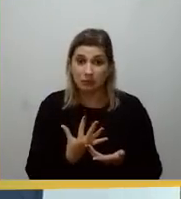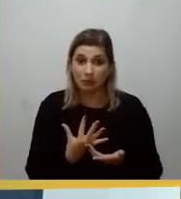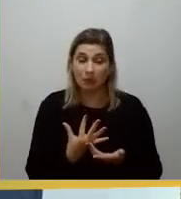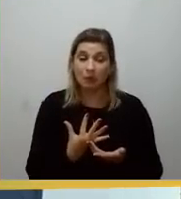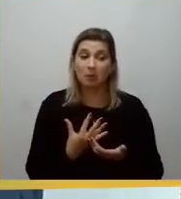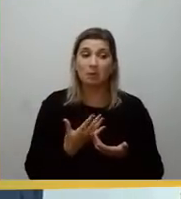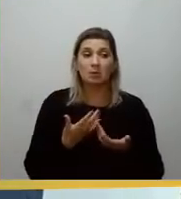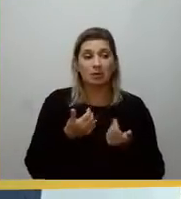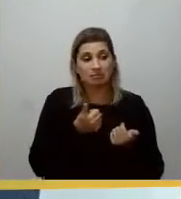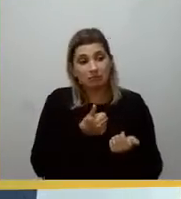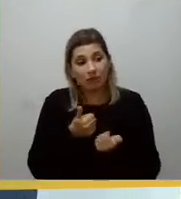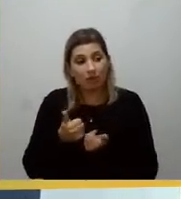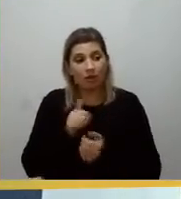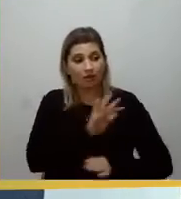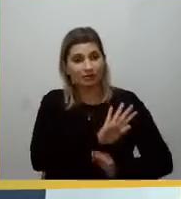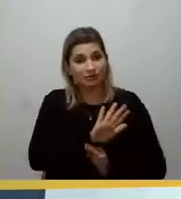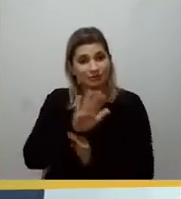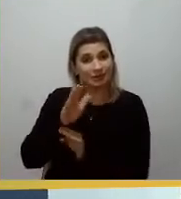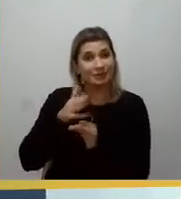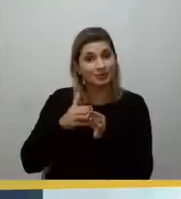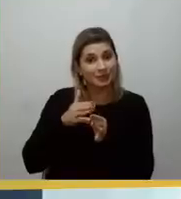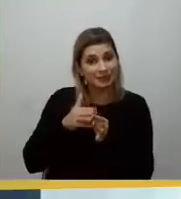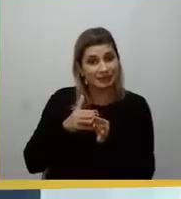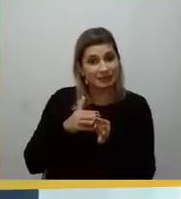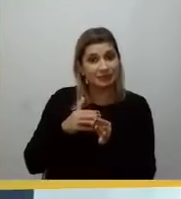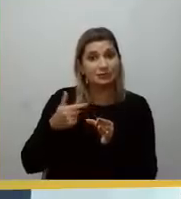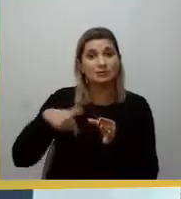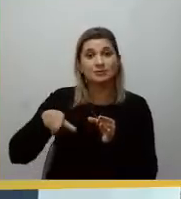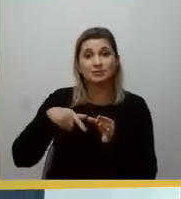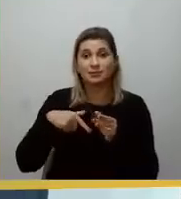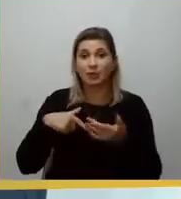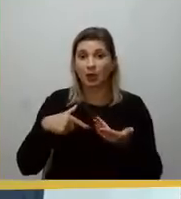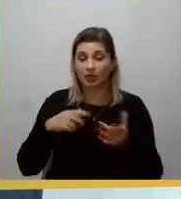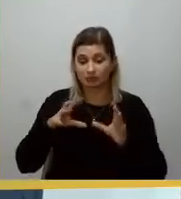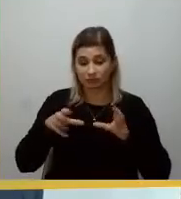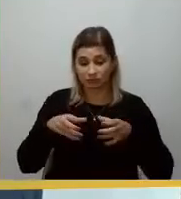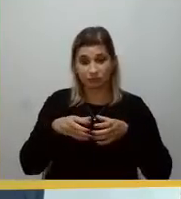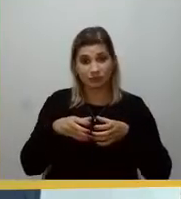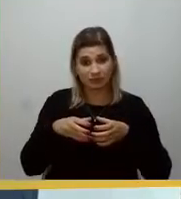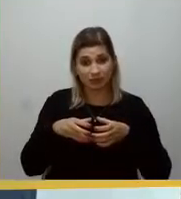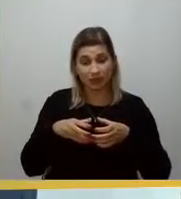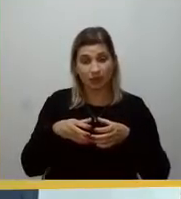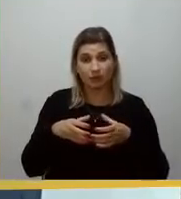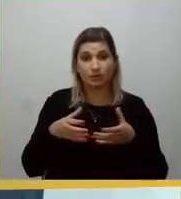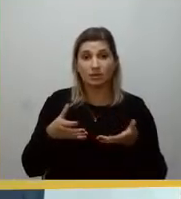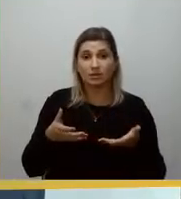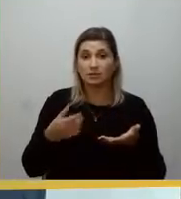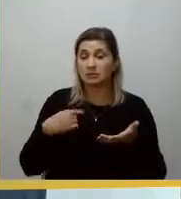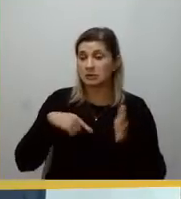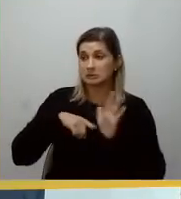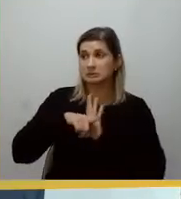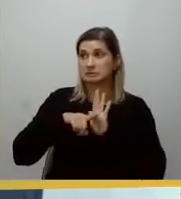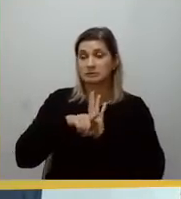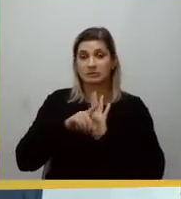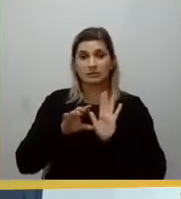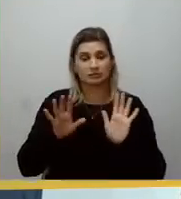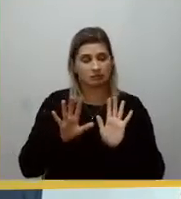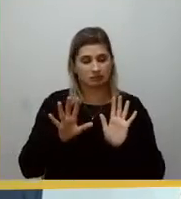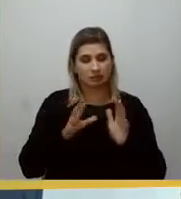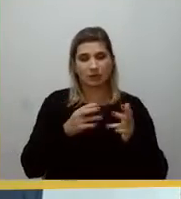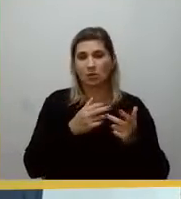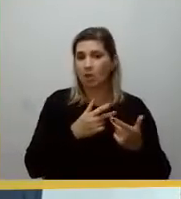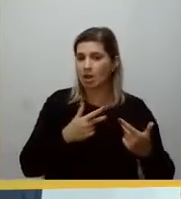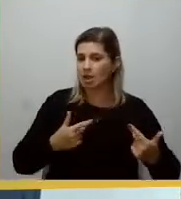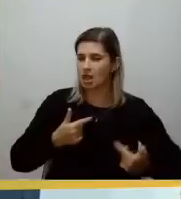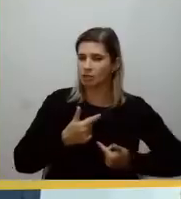agradável para o município, e nós, como comissão, jamais questionamos a qualidade do